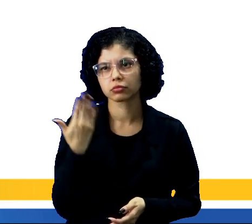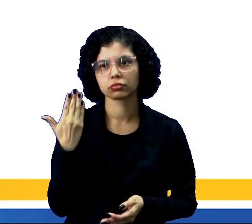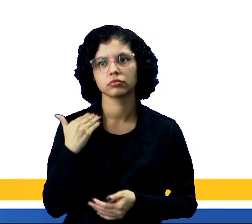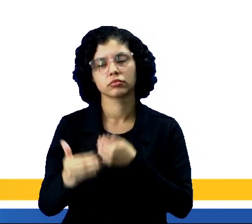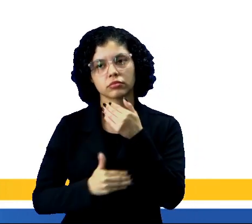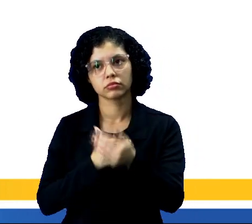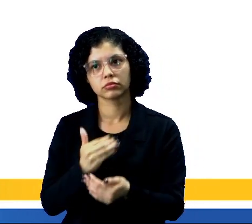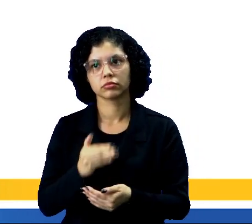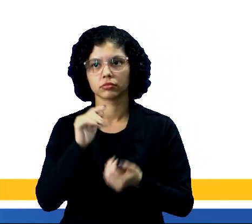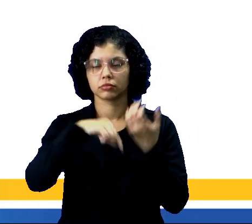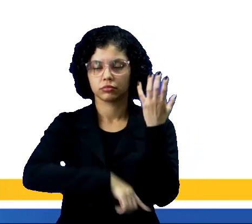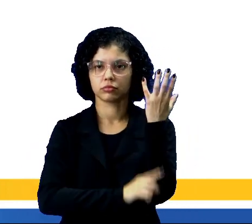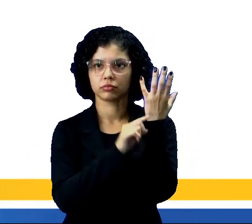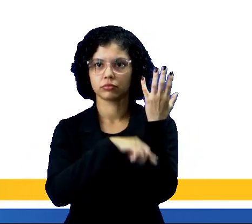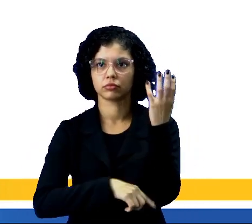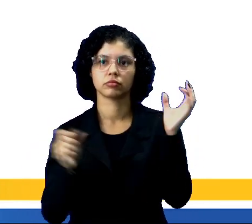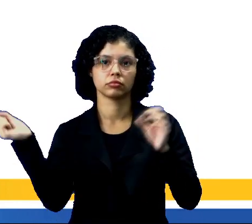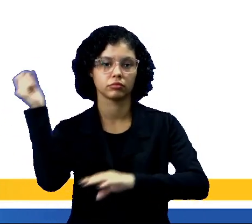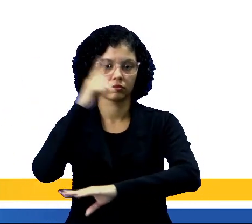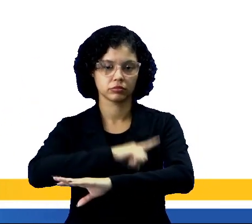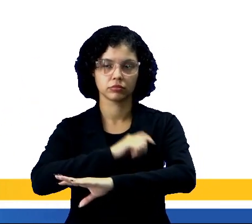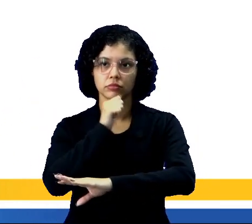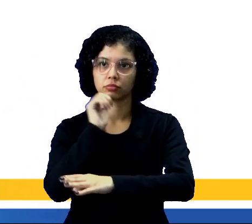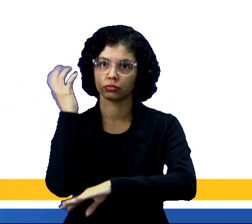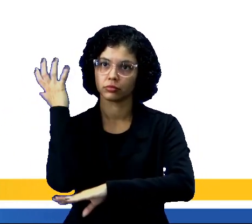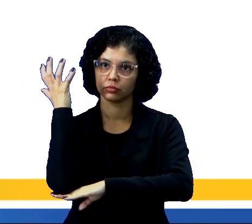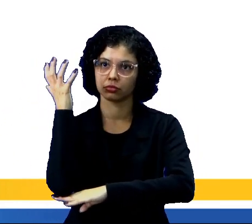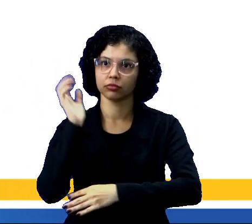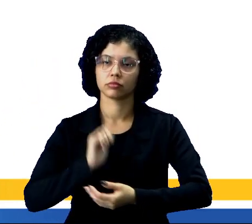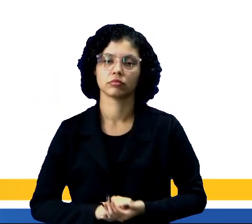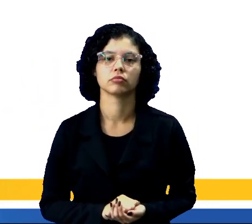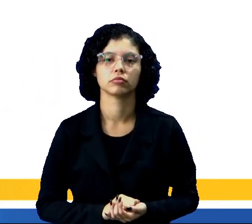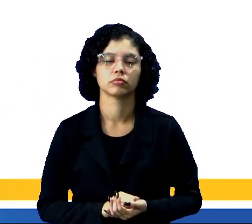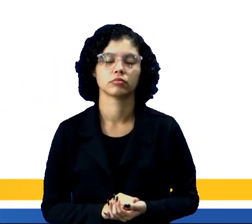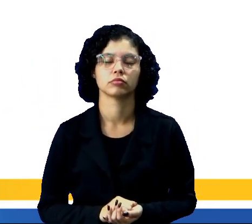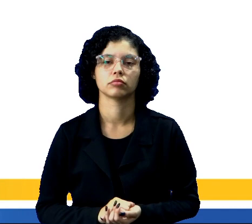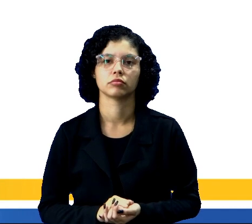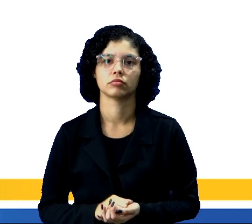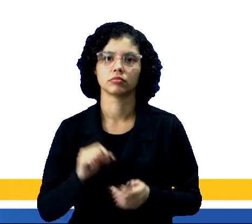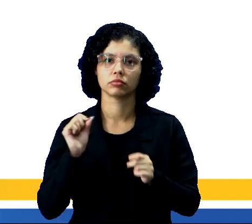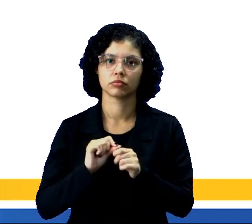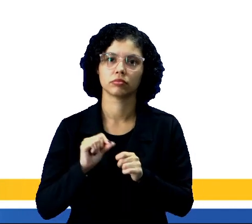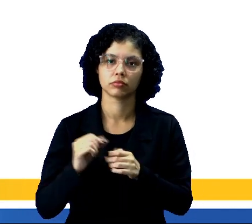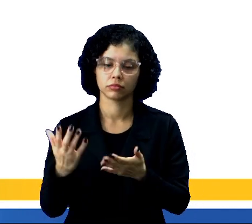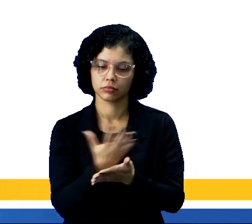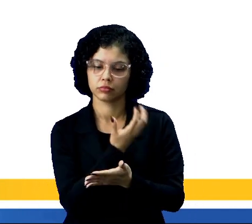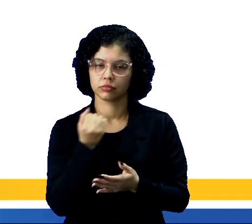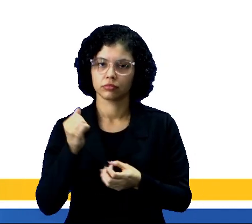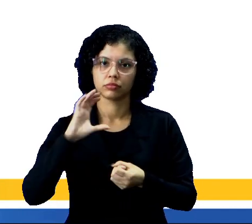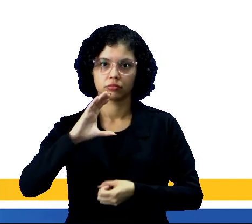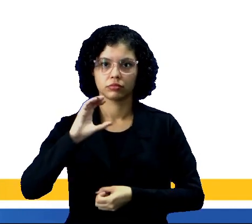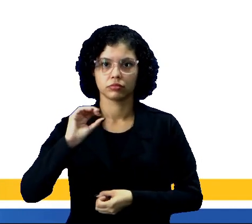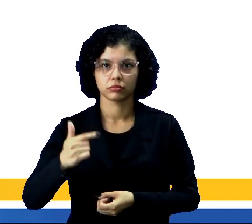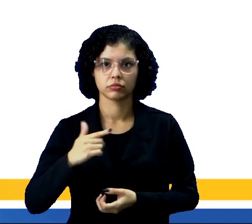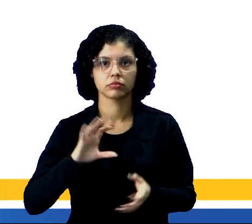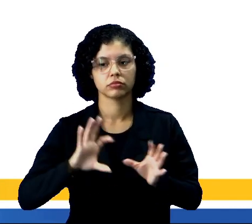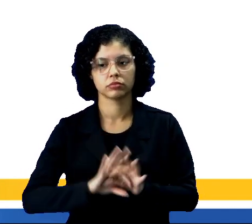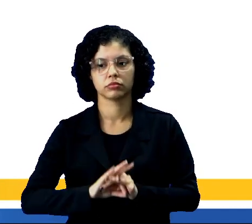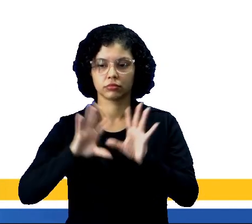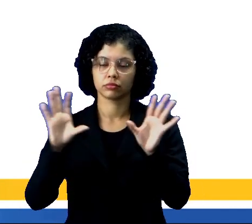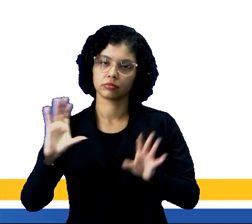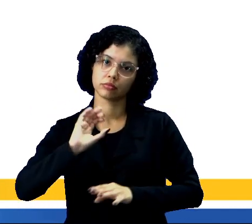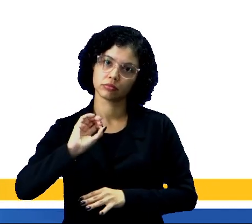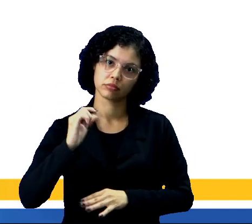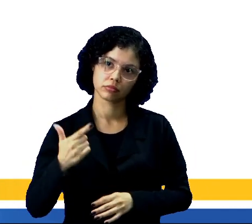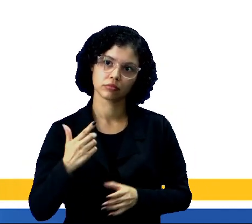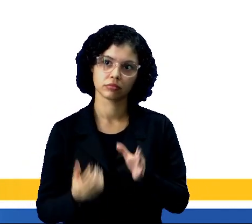todo o processo fotossintético, né, em que a luz ela atinge a planta, né? Então, ele faz sequestro de carbono e libera